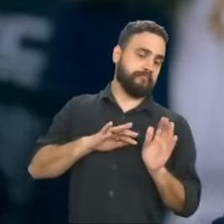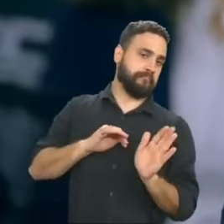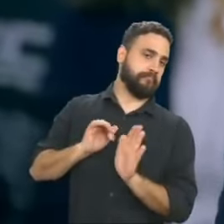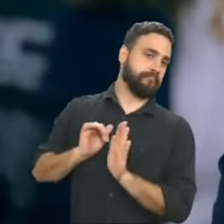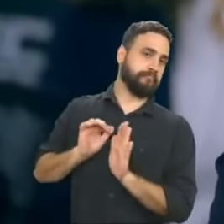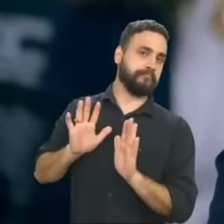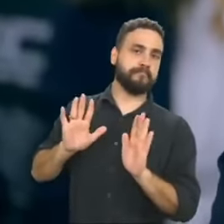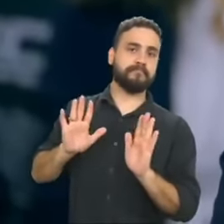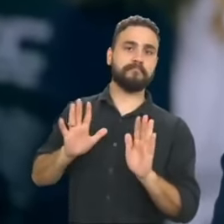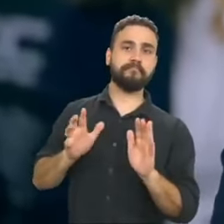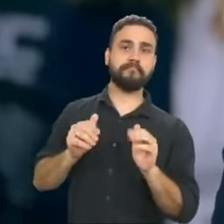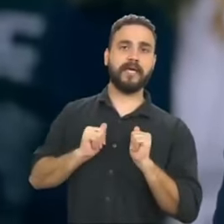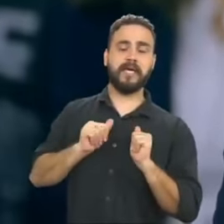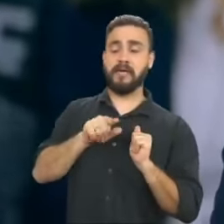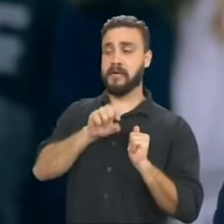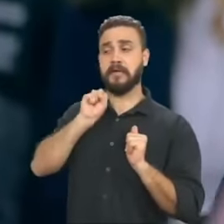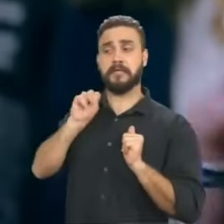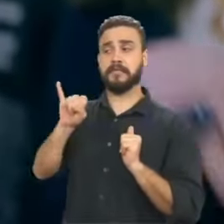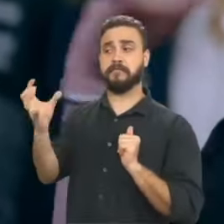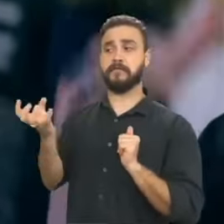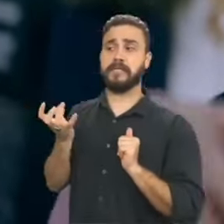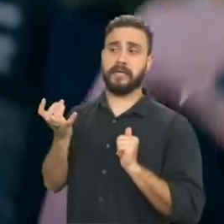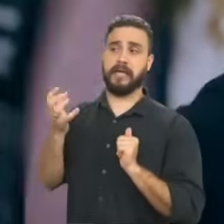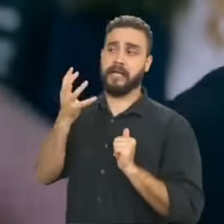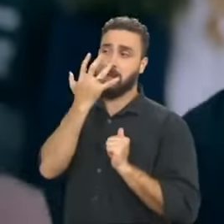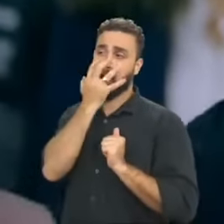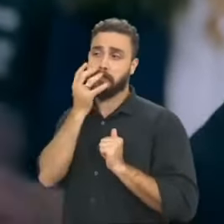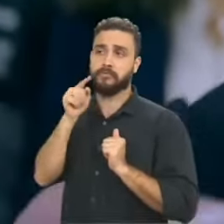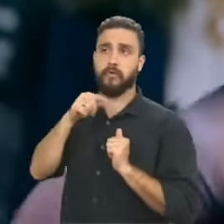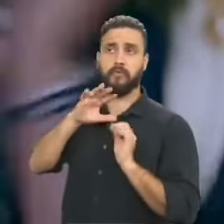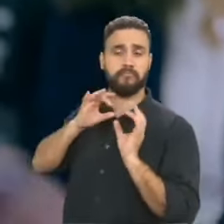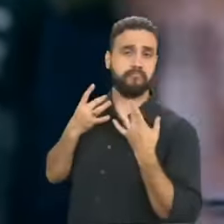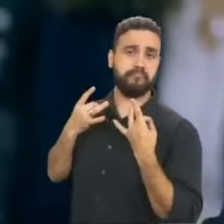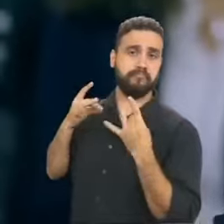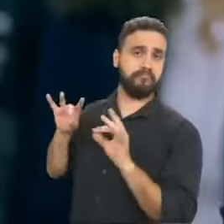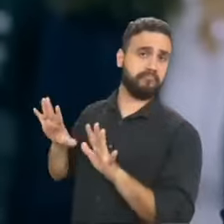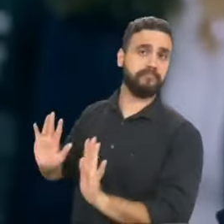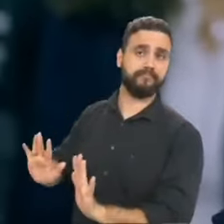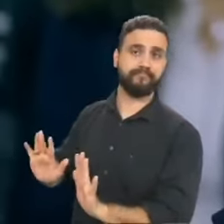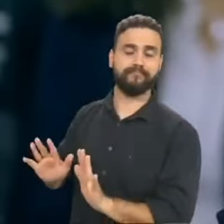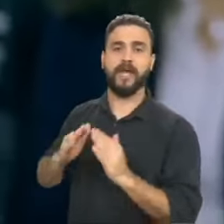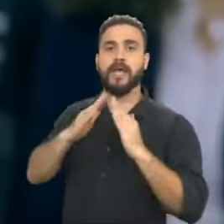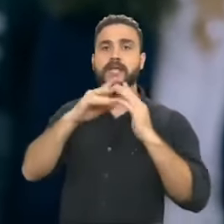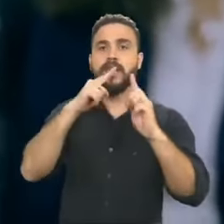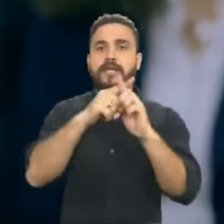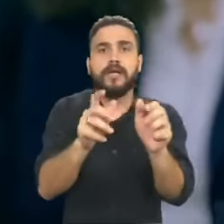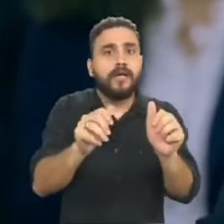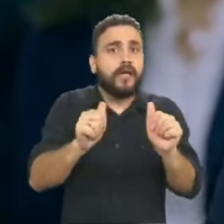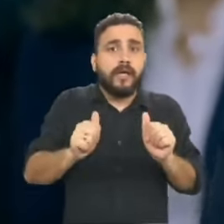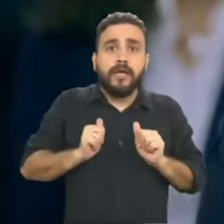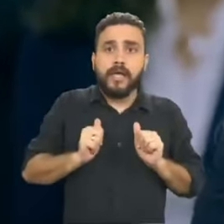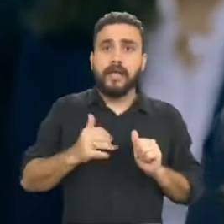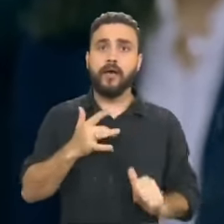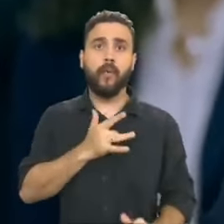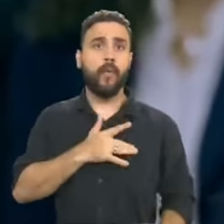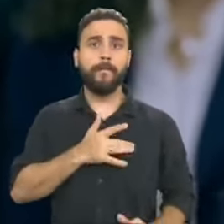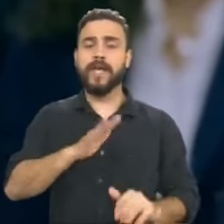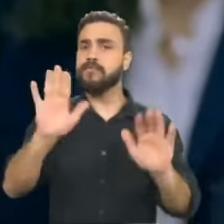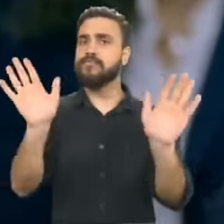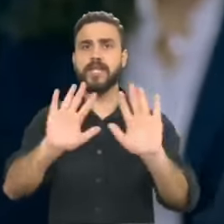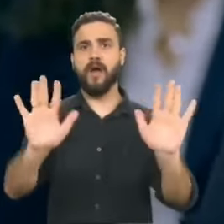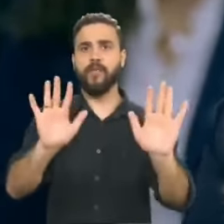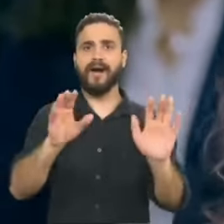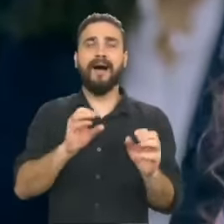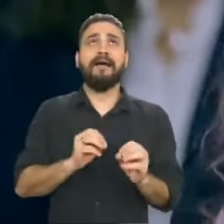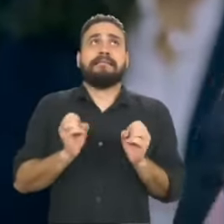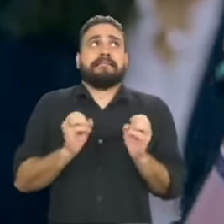de todo mundo ser cachorro, seja cachorro. Então, a gente vê o povo gritando um monte de loucura e a igreja fica quieta, com medo. Ai, se eu falar na rede